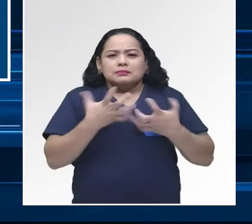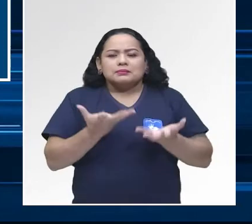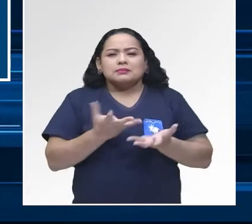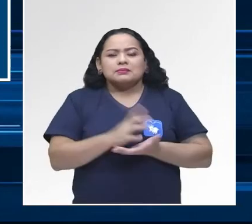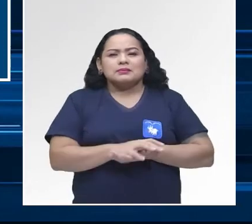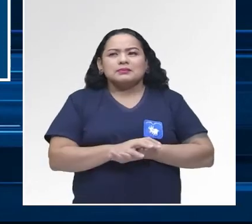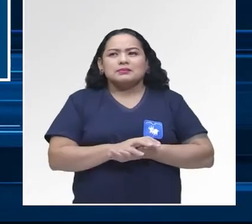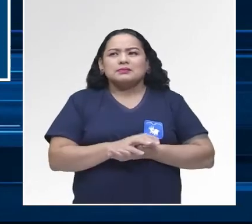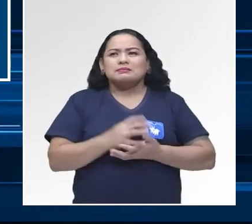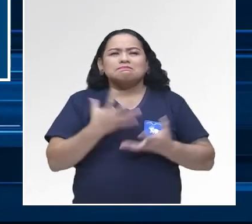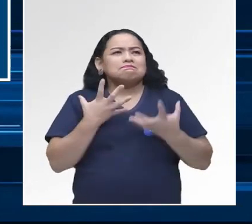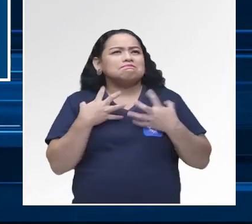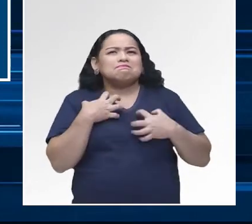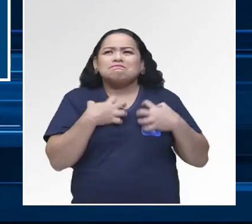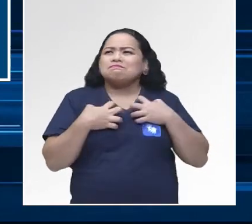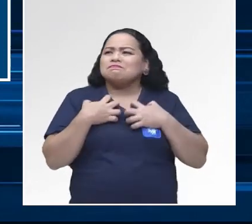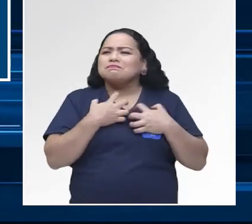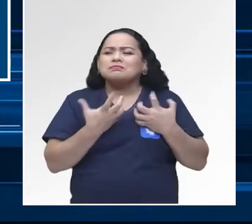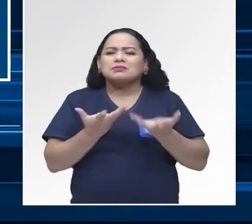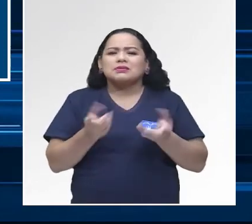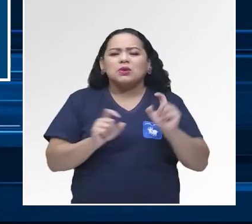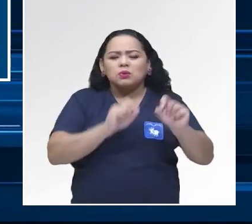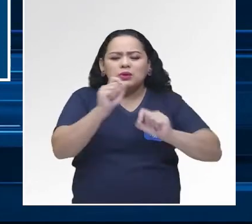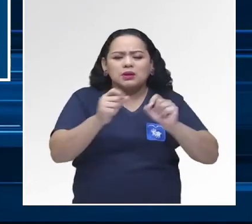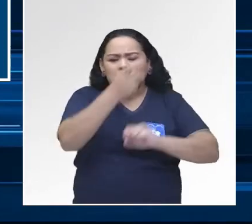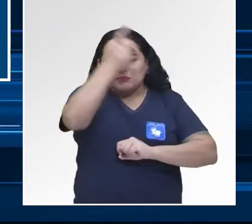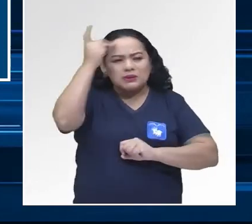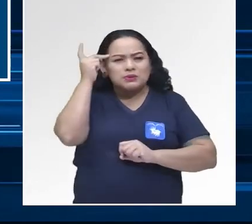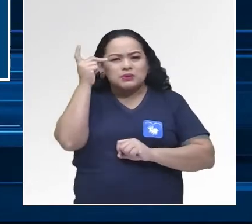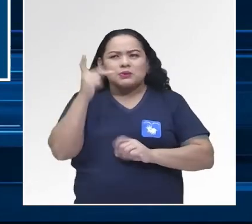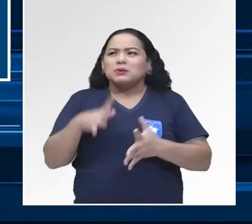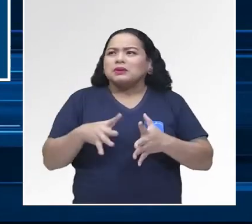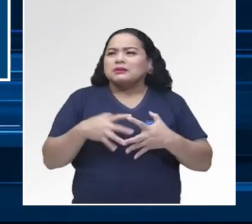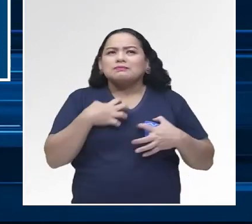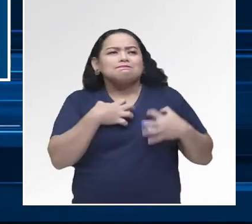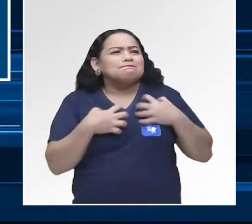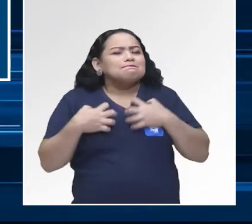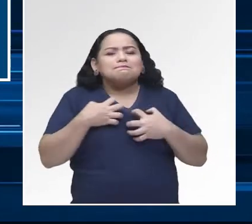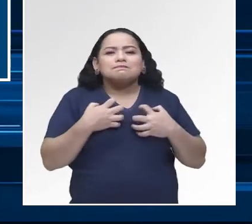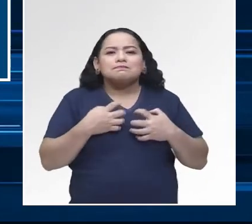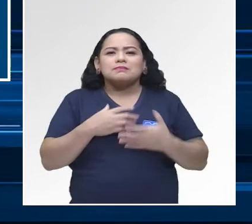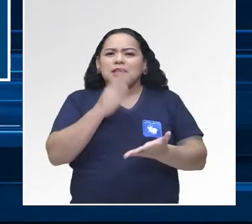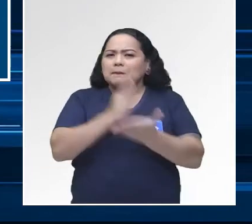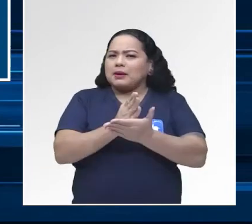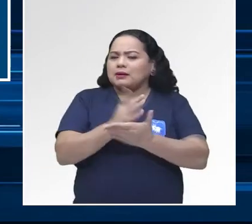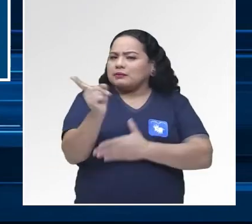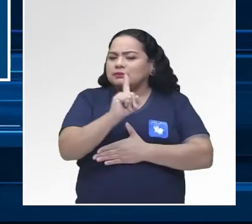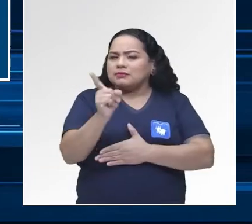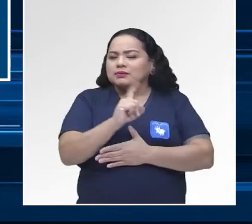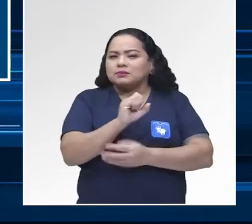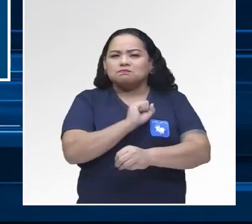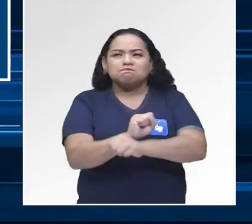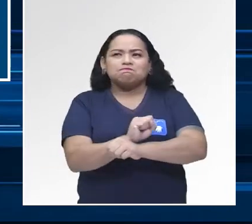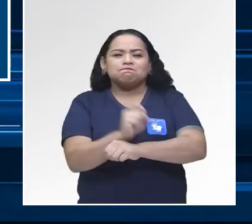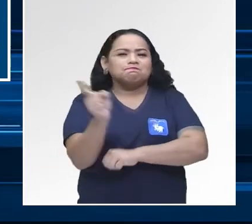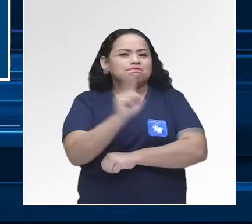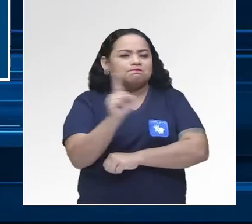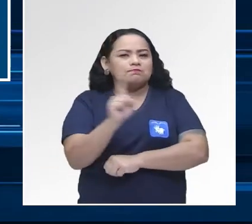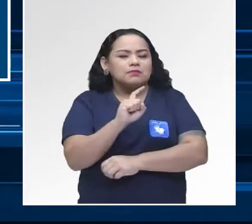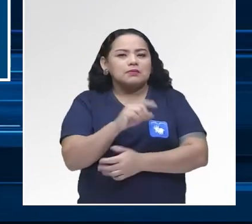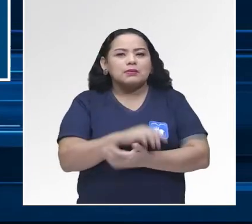fica quieto. O que é uma pessoa inquieta? Não fica parada, né?